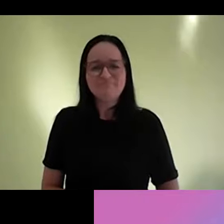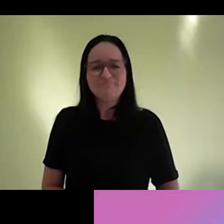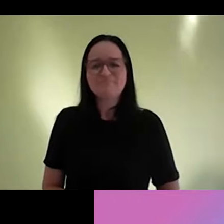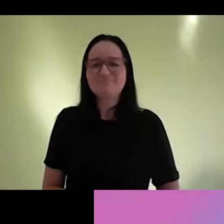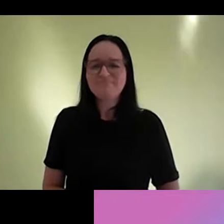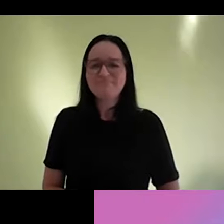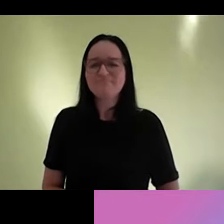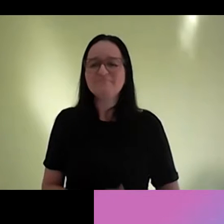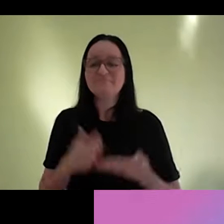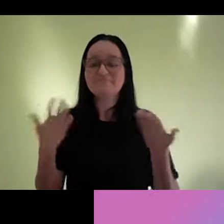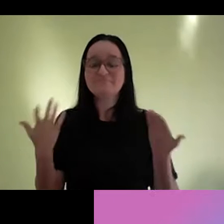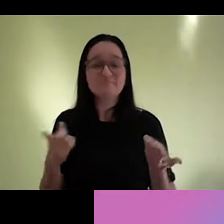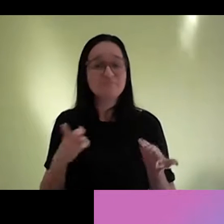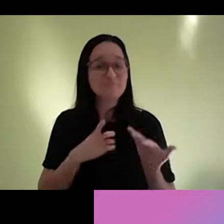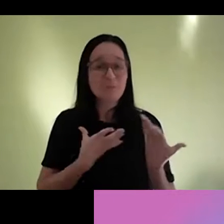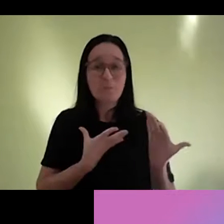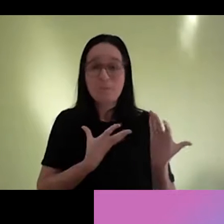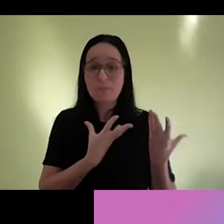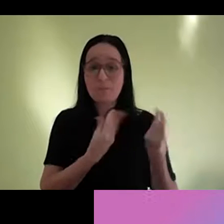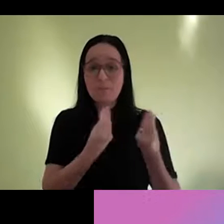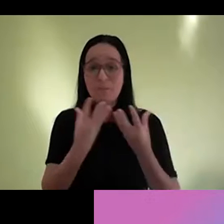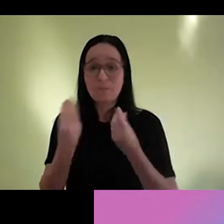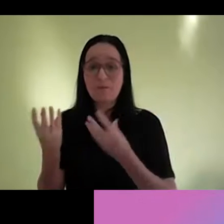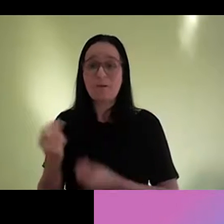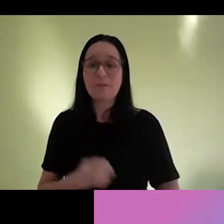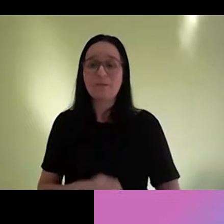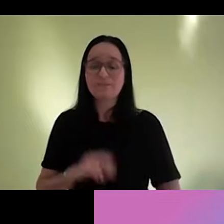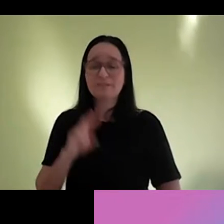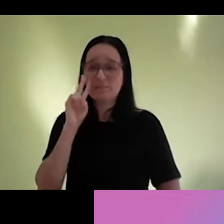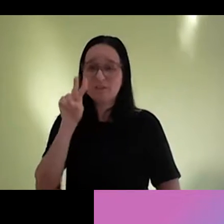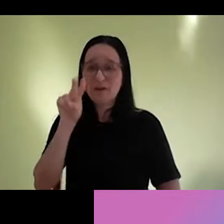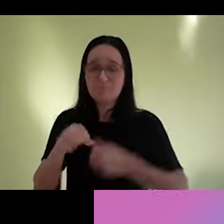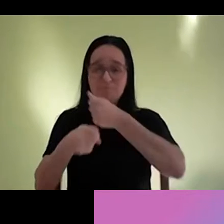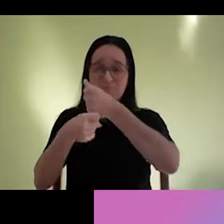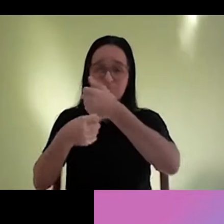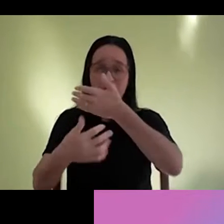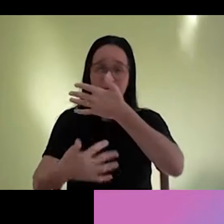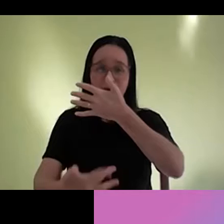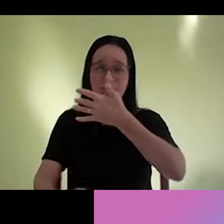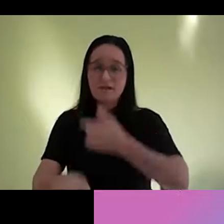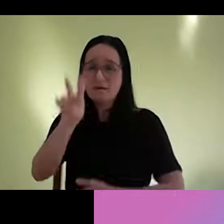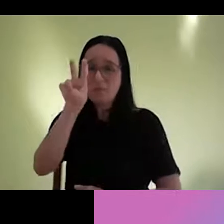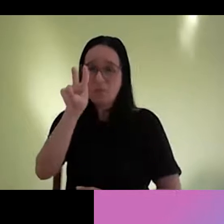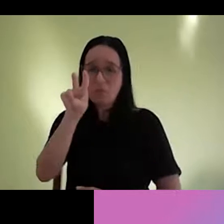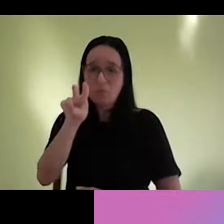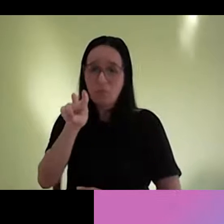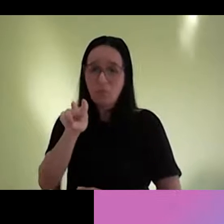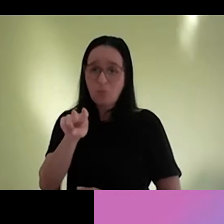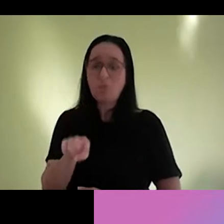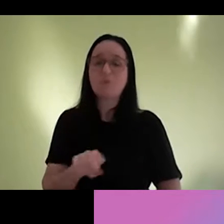Adri tem um monte de depois você pode dar uma roladinha aqui no chat pra dar uma olhada na quantidade de